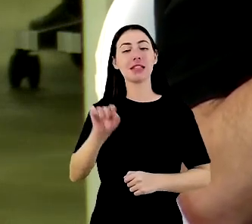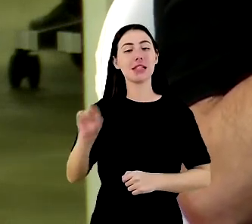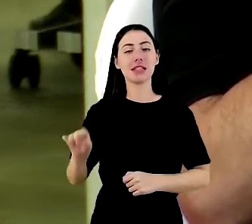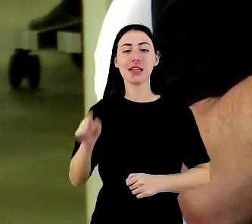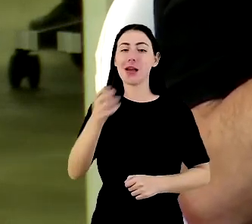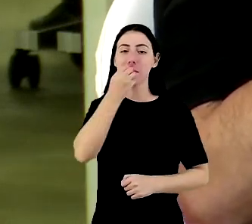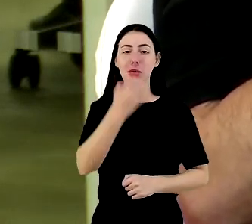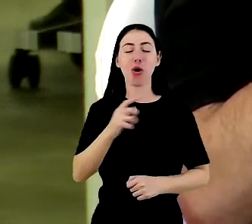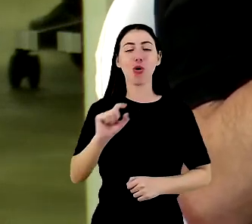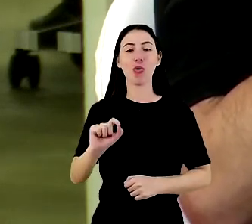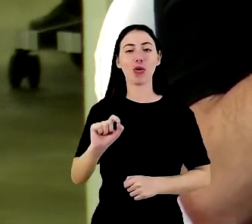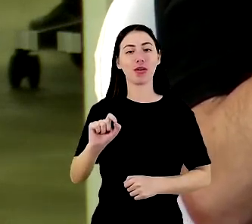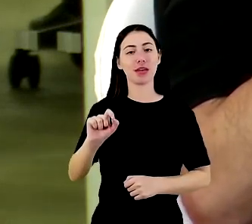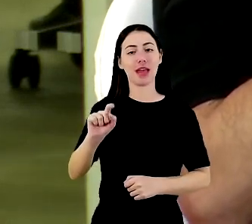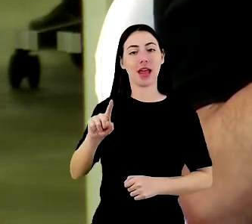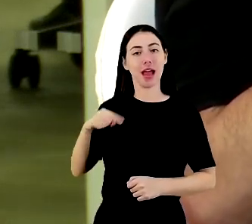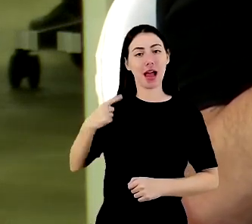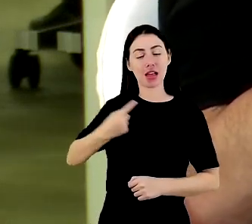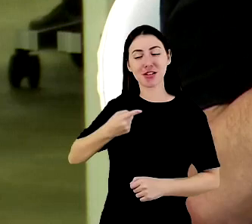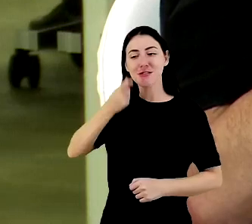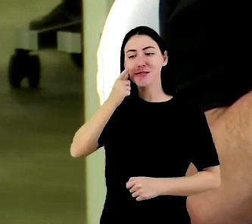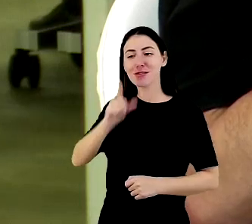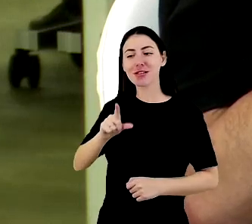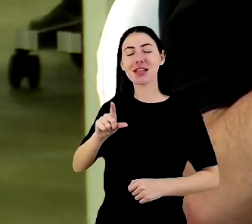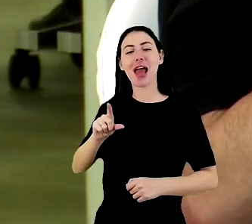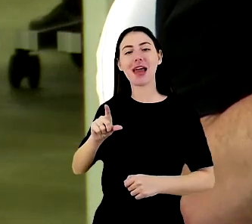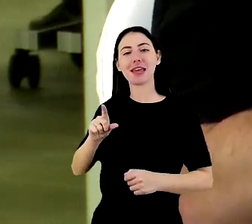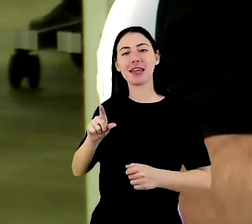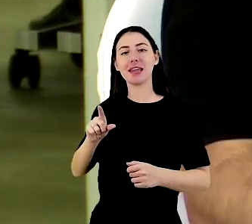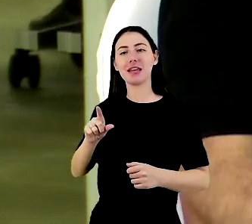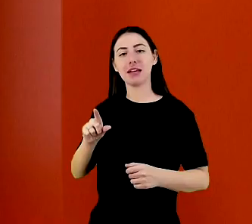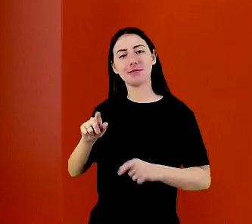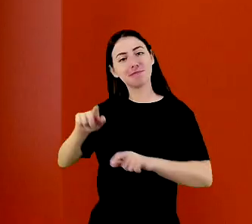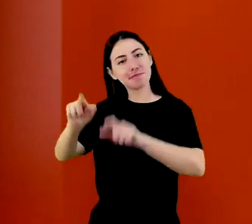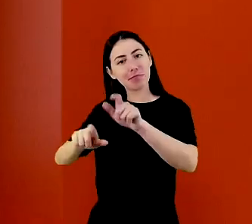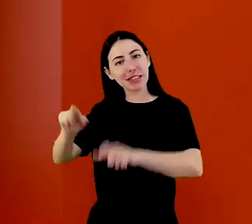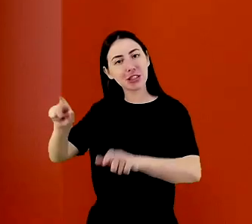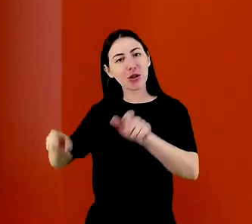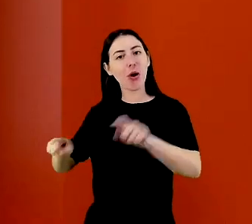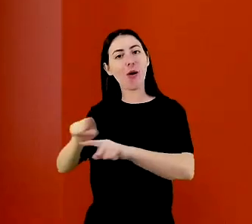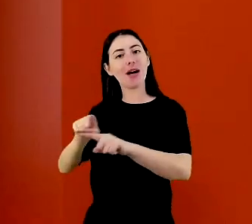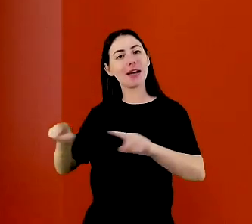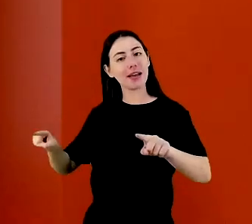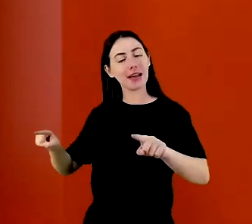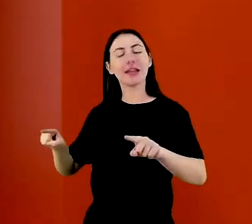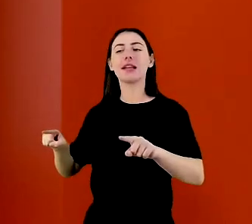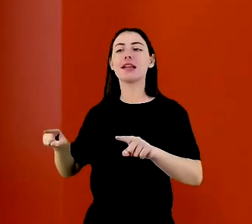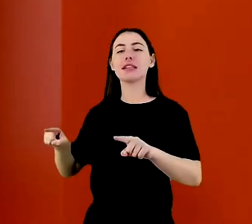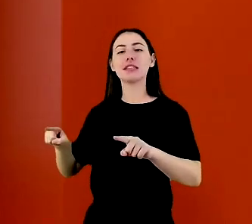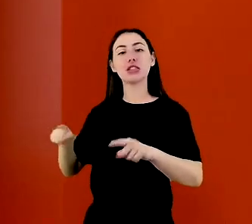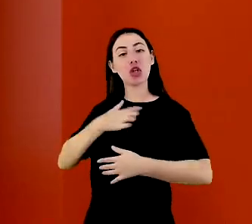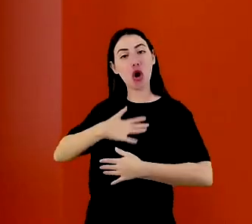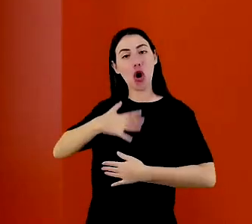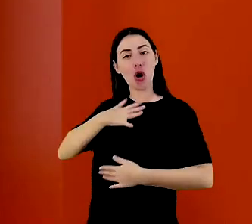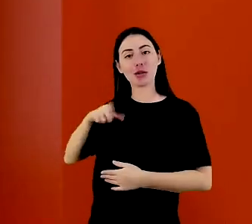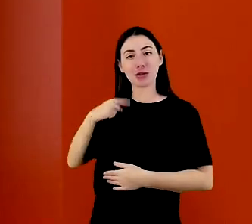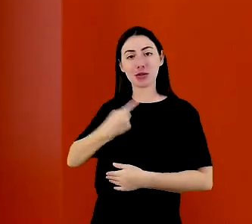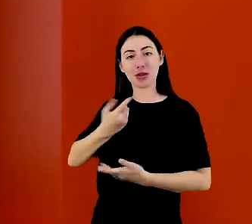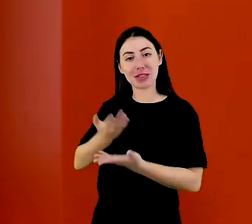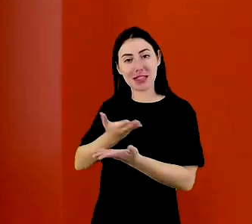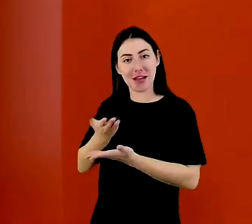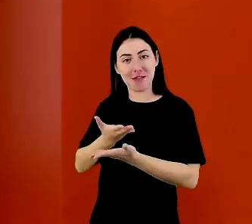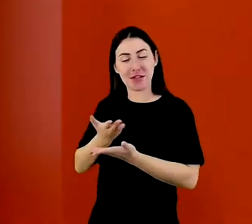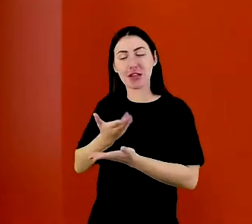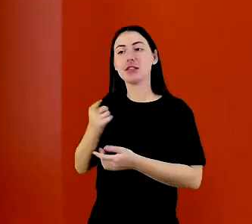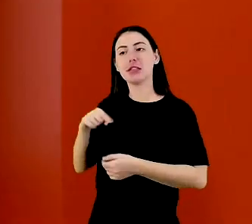varejo. Essa é a grande beleza e o grande diferencial que a gente pode oferecer para o nosso cliente. E é interessante porque você comentou, você captura o cliente via,